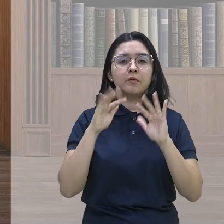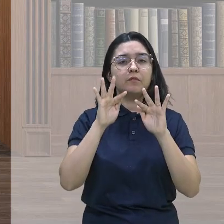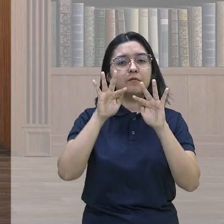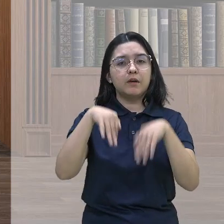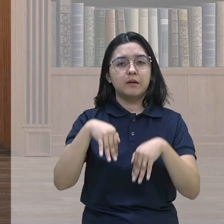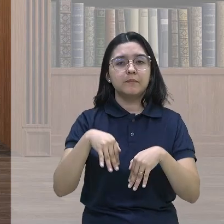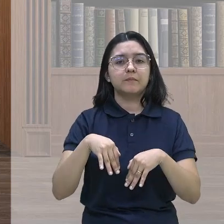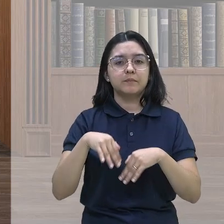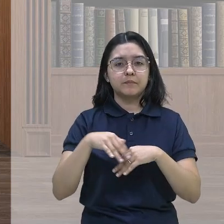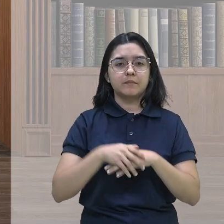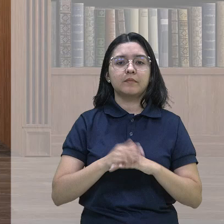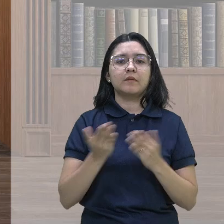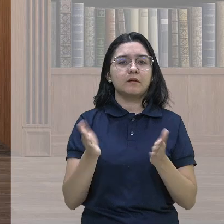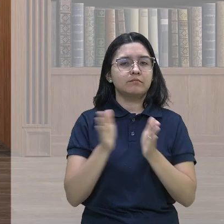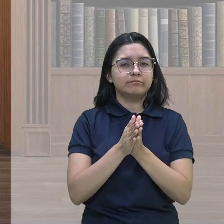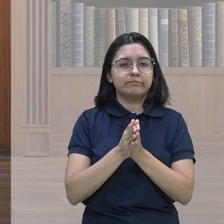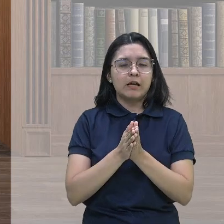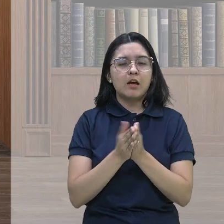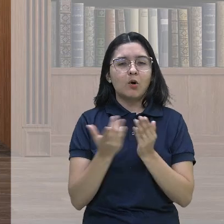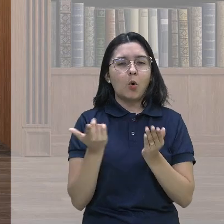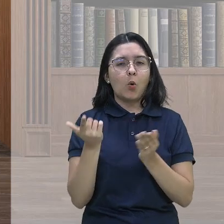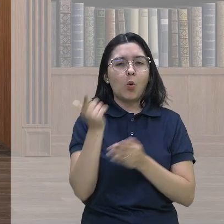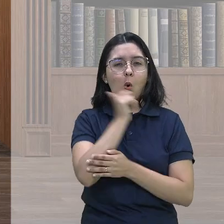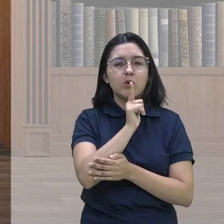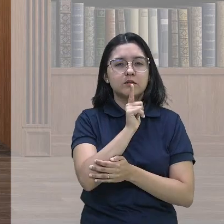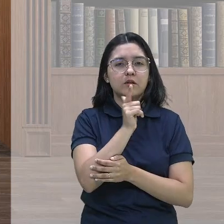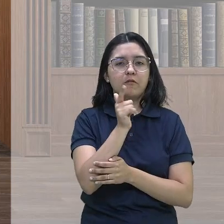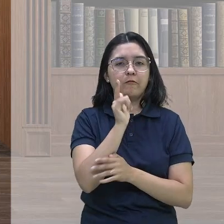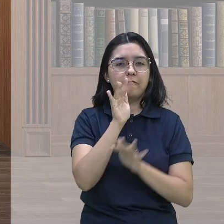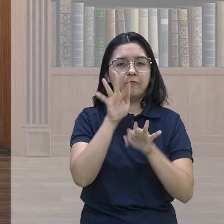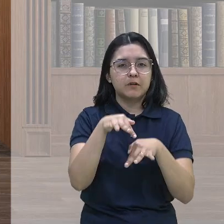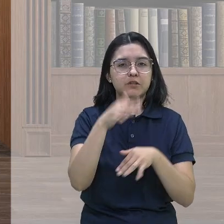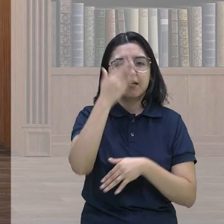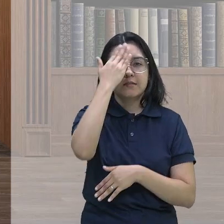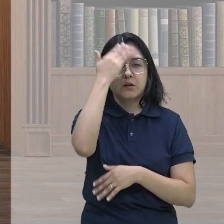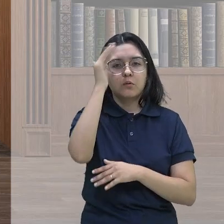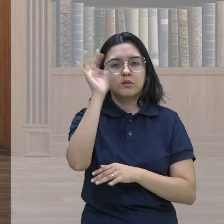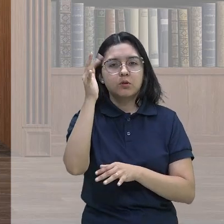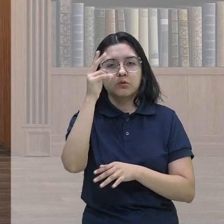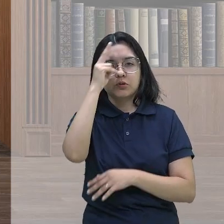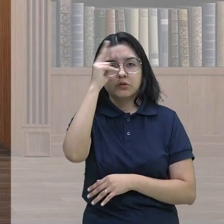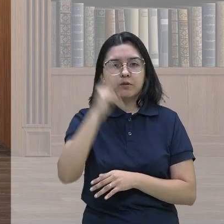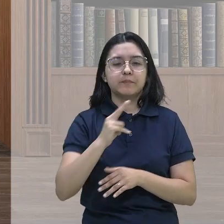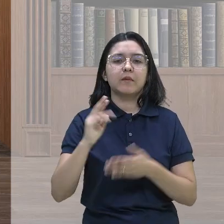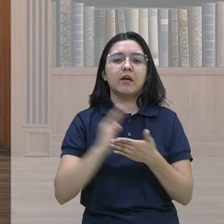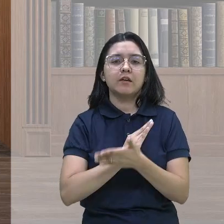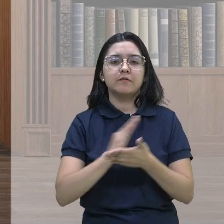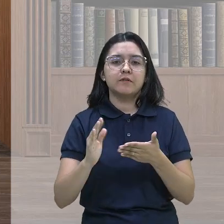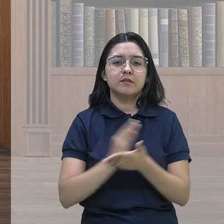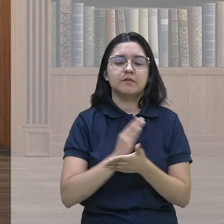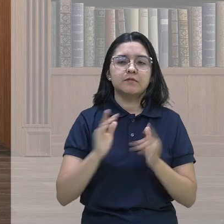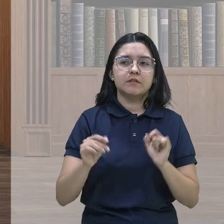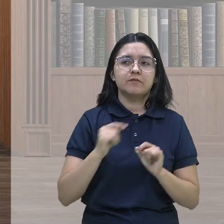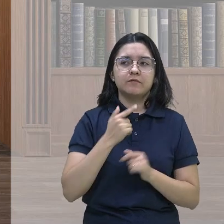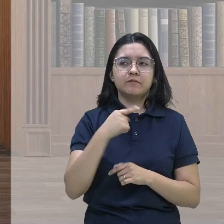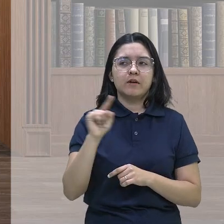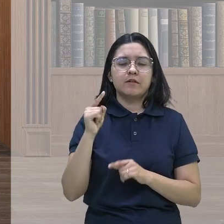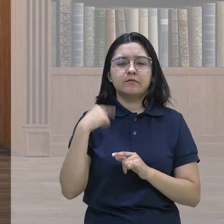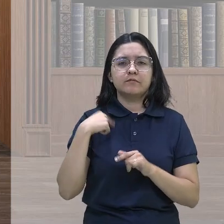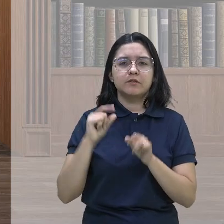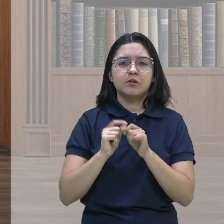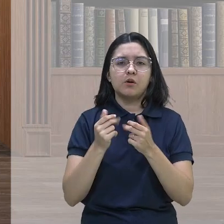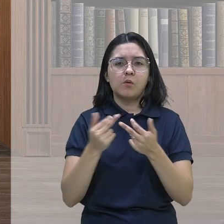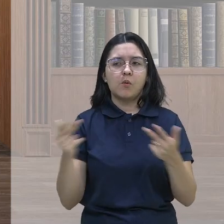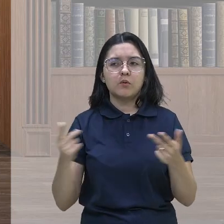o livro e falar, ai, finalmente consegui terminar, já sei o que aconteceu. Porque senão, às vezes, você vai fazer outras coisas e ficar pensando, mas, meu Deus, o que será